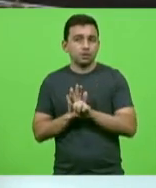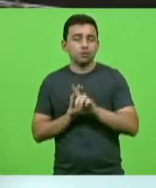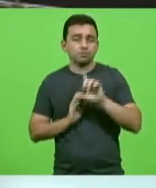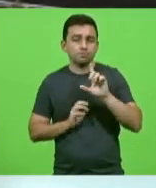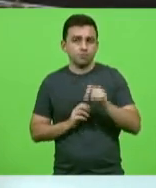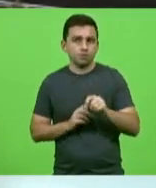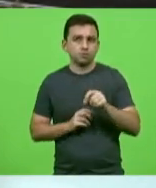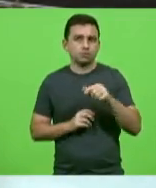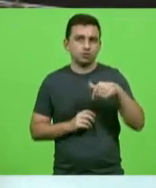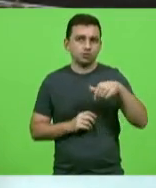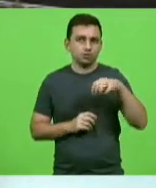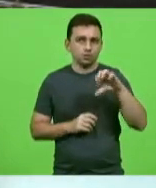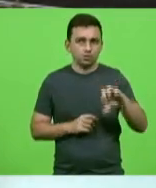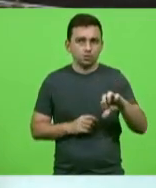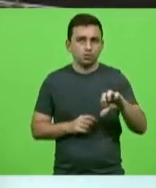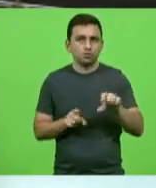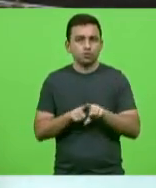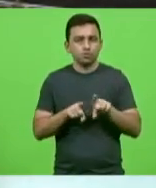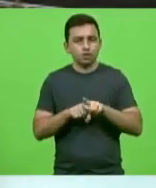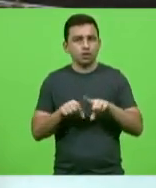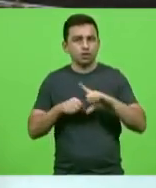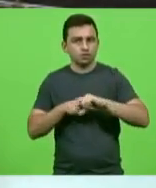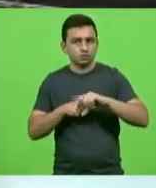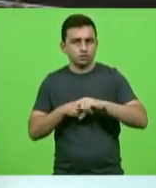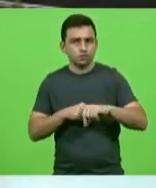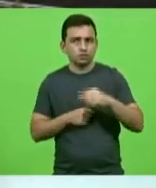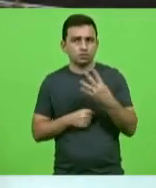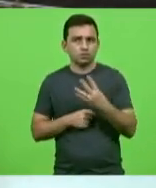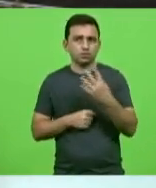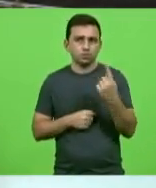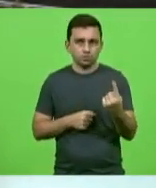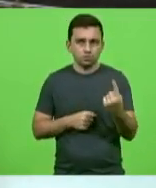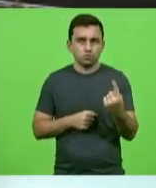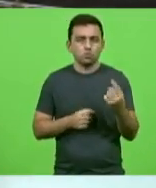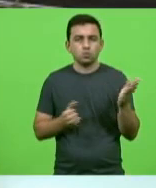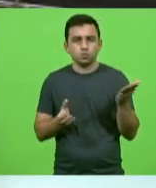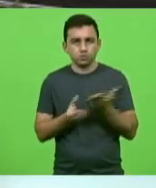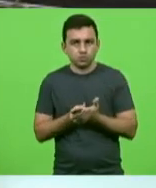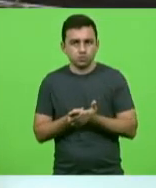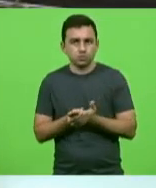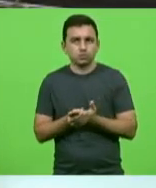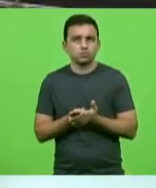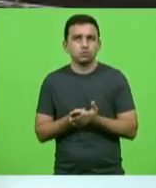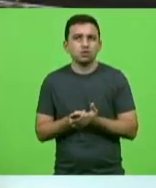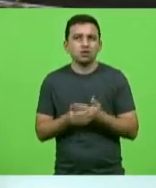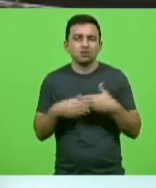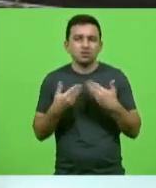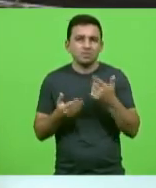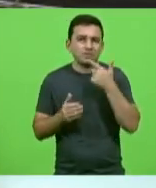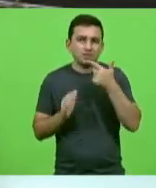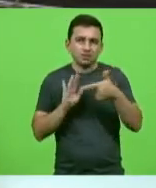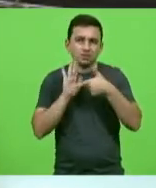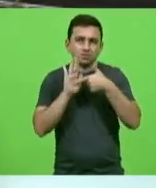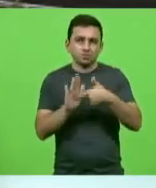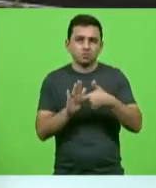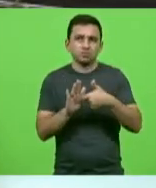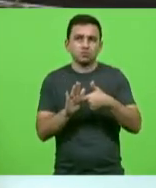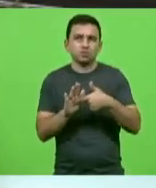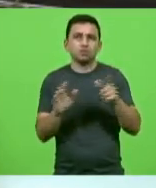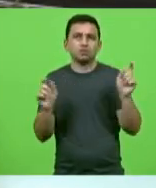Lei 1079/50 e do artigo 41 do Código de Processo Penal que uma denúncia somente